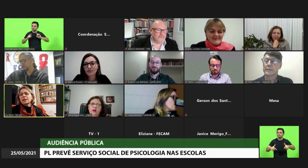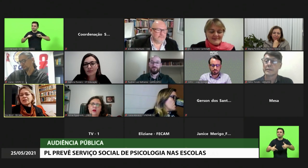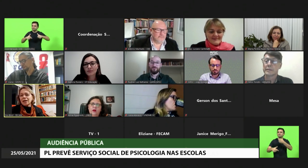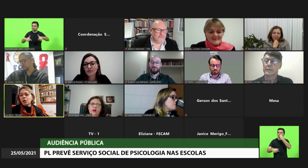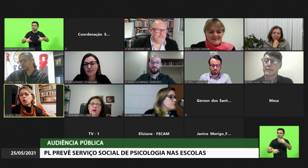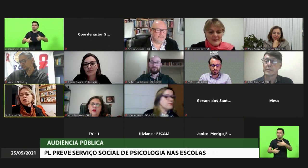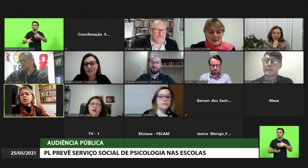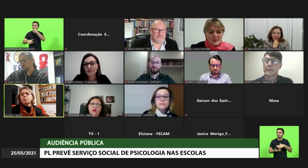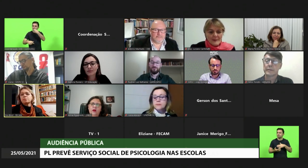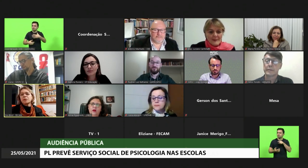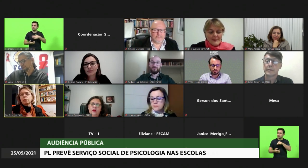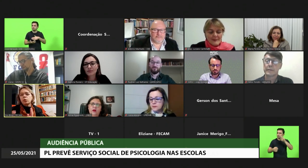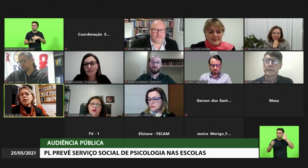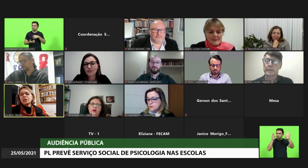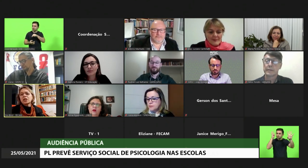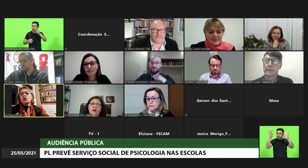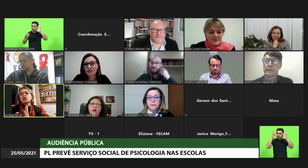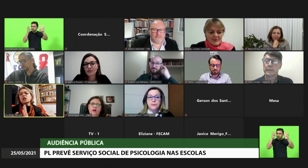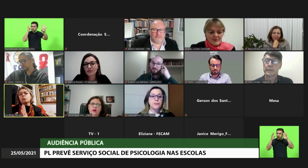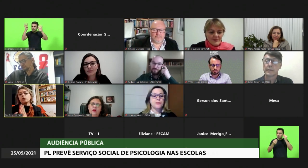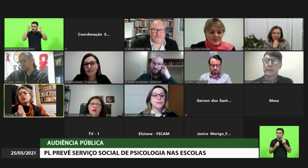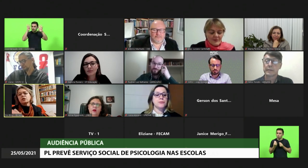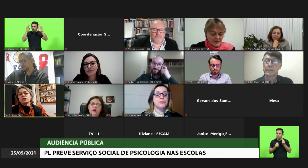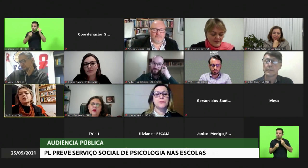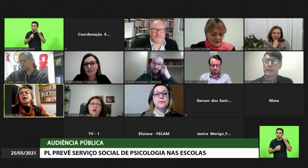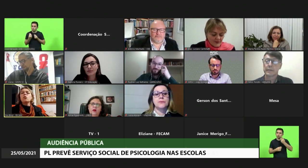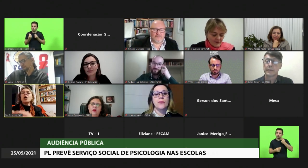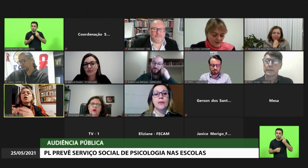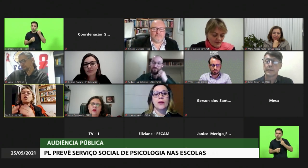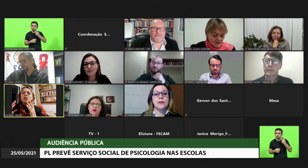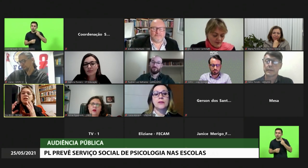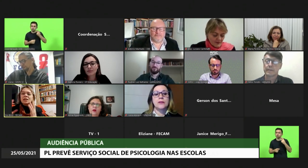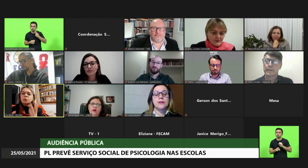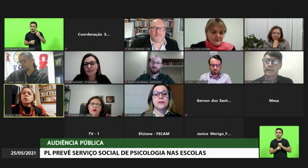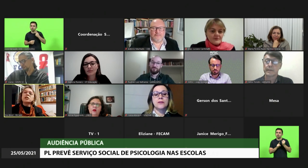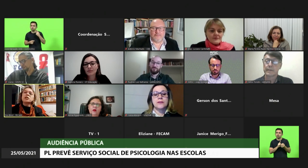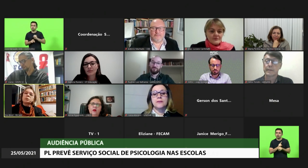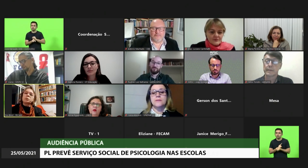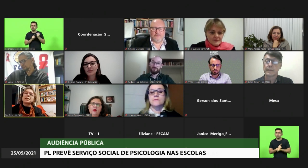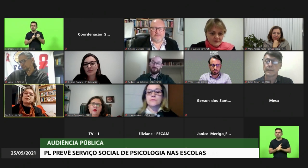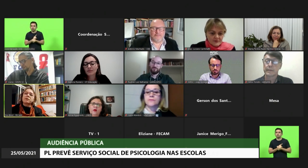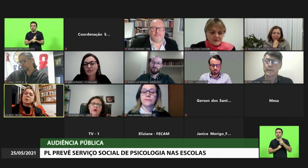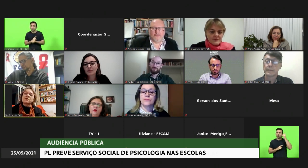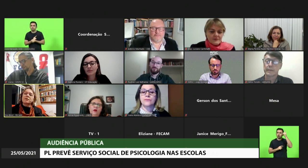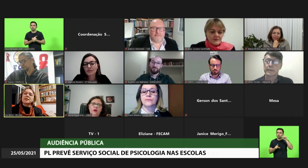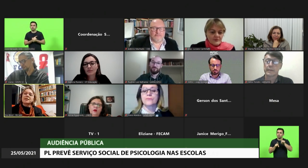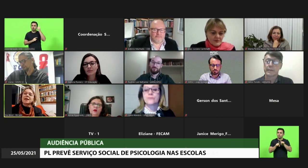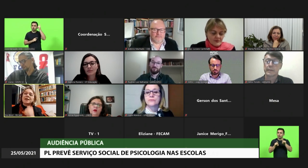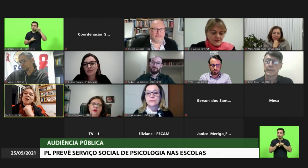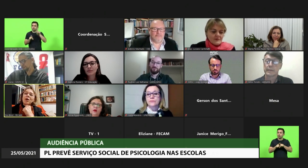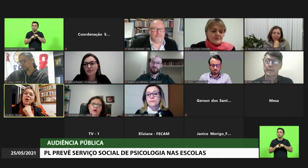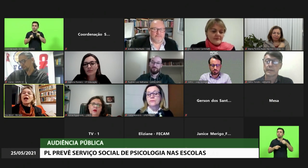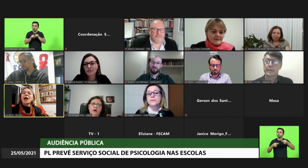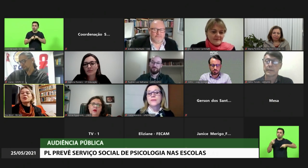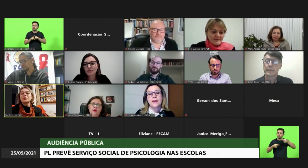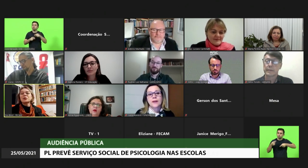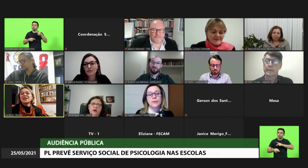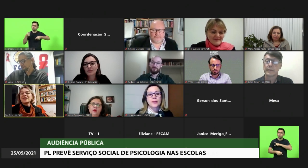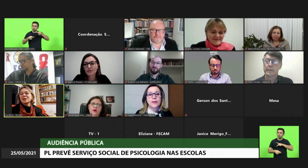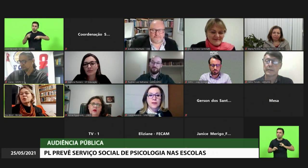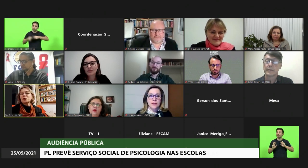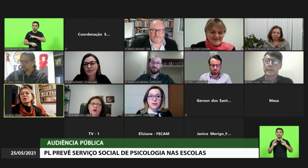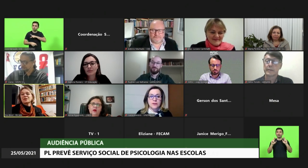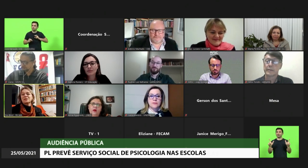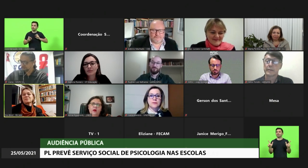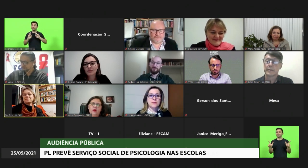estrutura de pensar a lógica da política, lógica da política social, lógica das políticas públicas de forma diferenciada. Um abraço